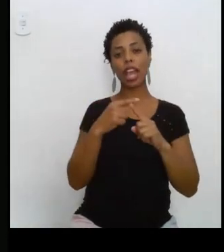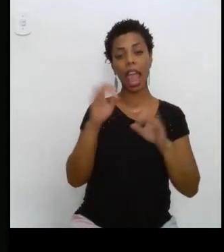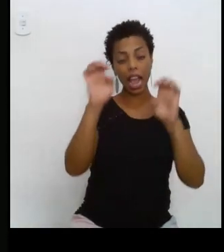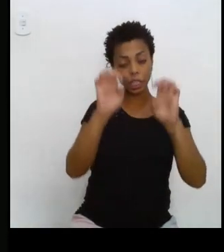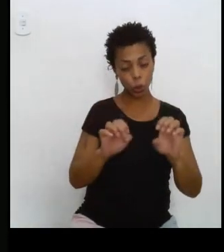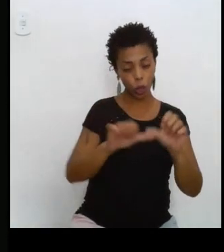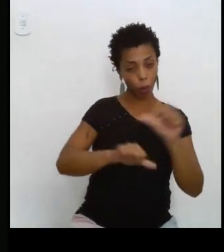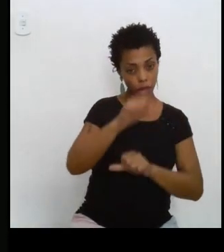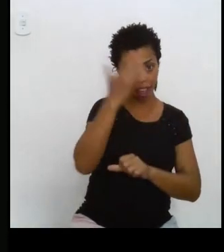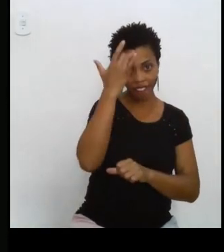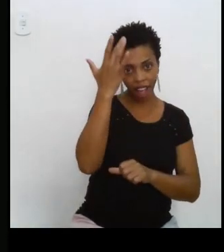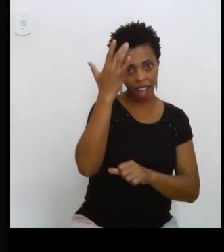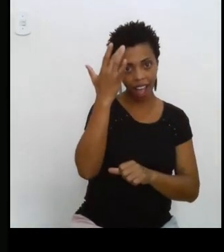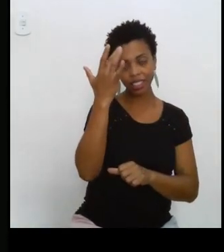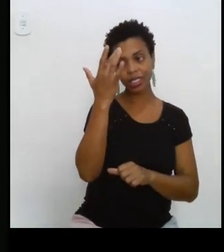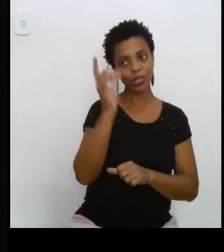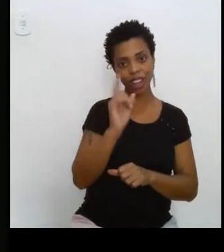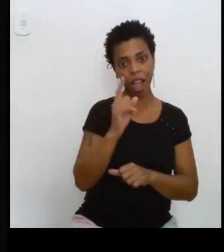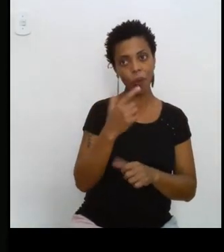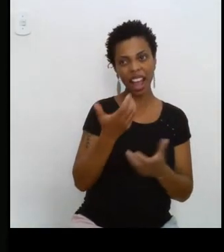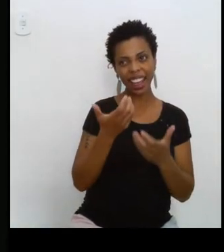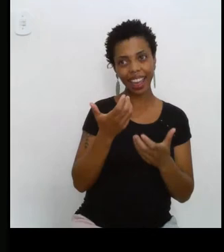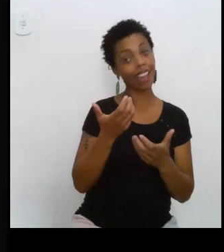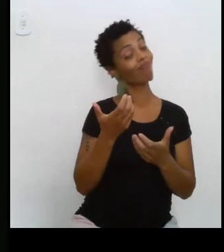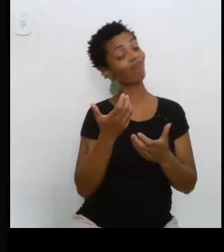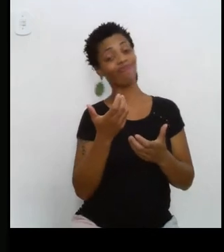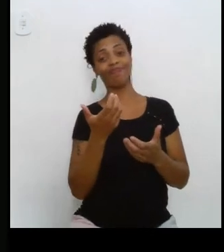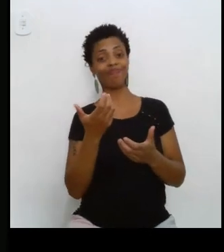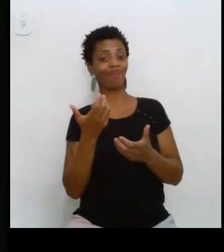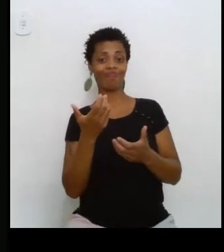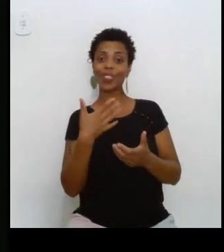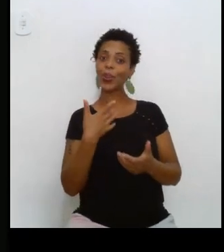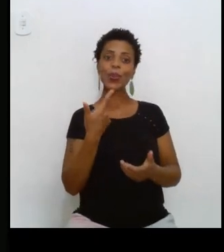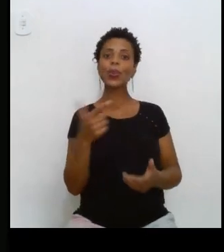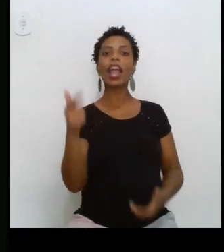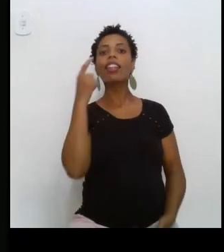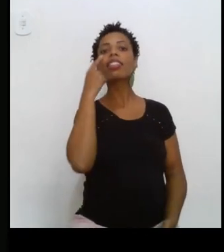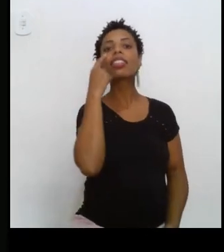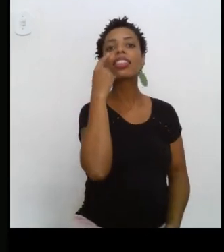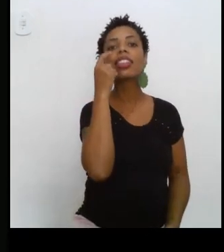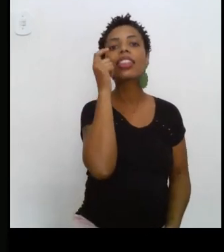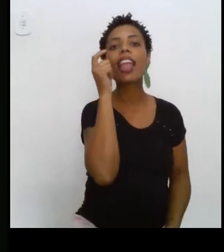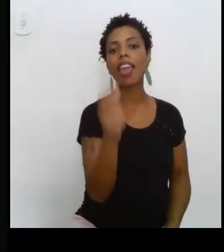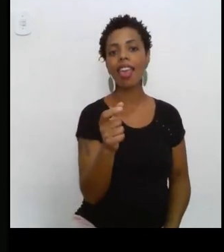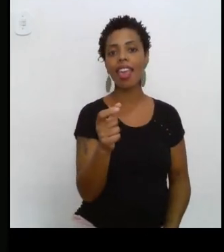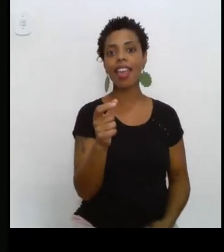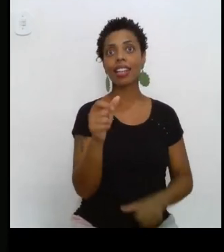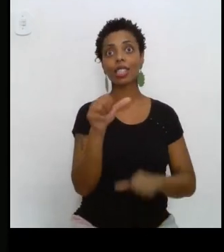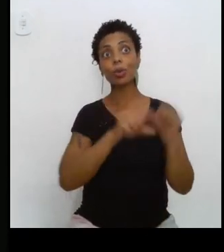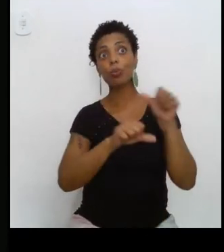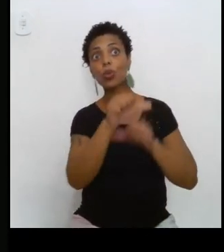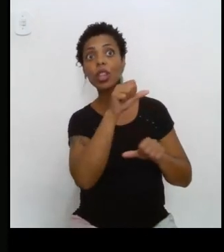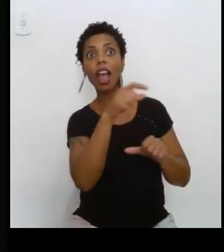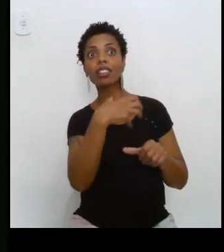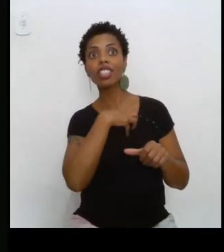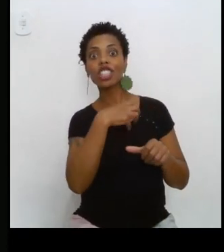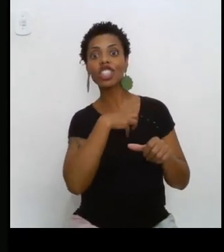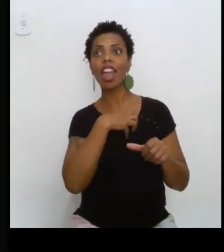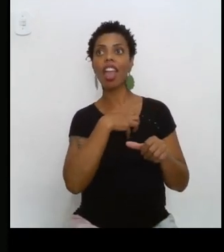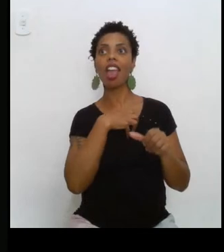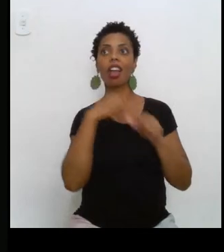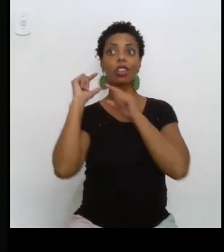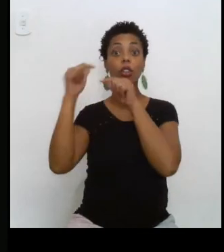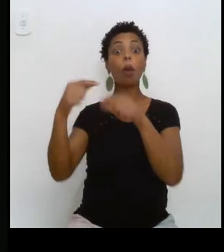não é interessante alterar essas esses fundamentos sobretudo porque pessoas